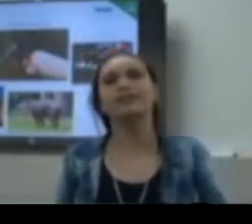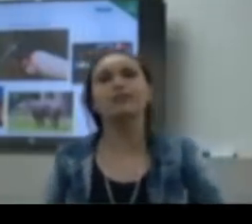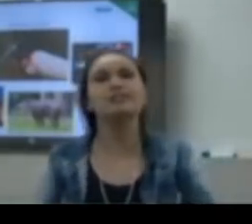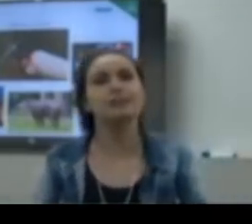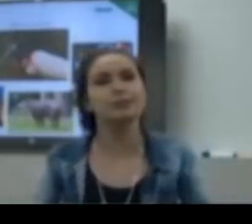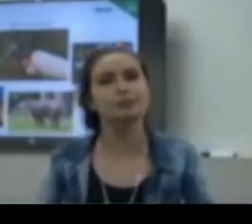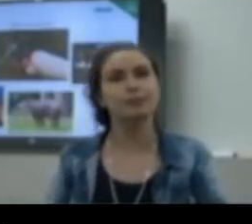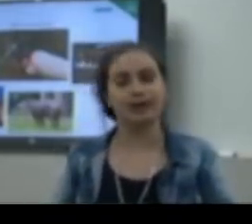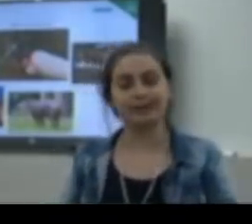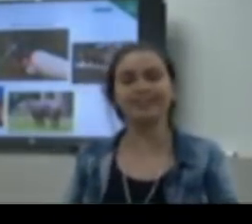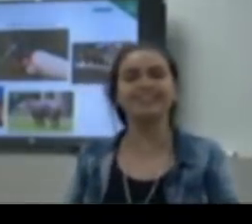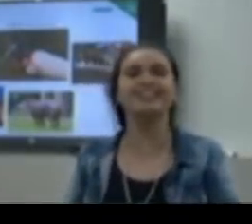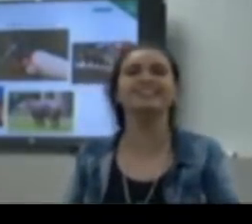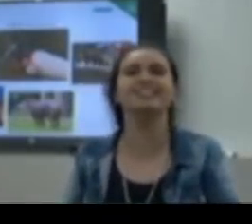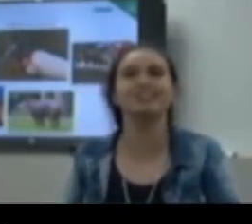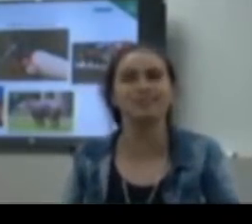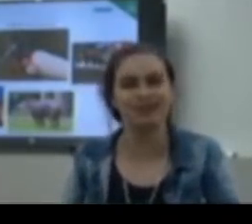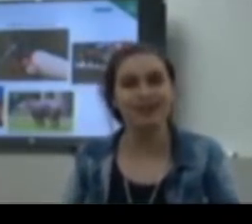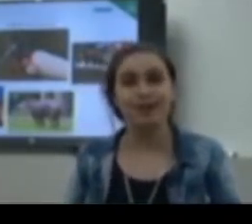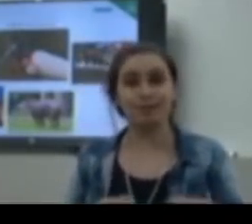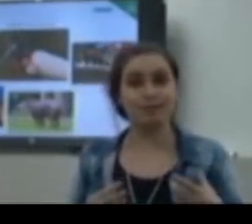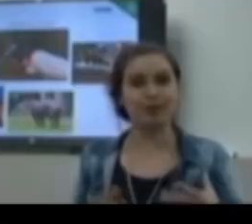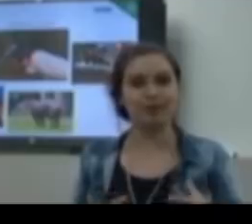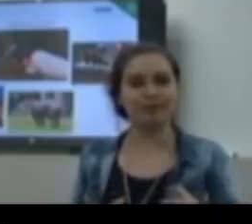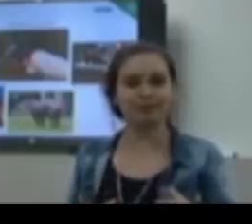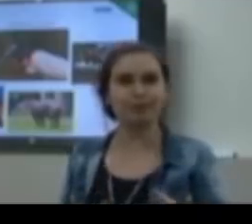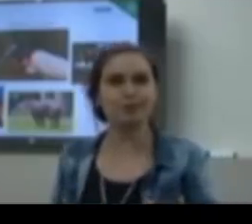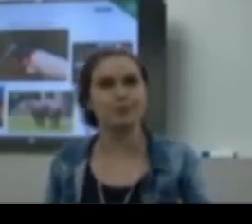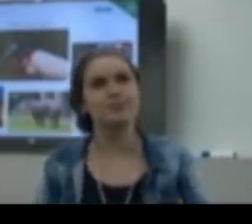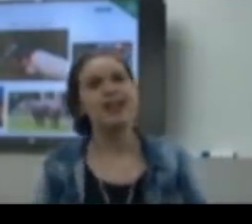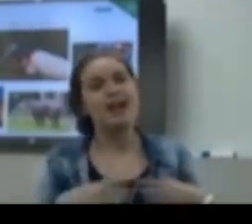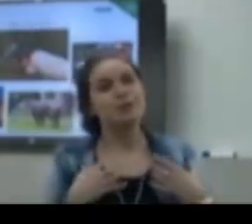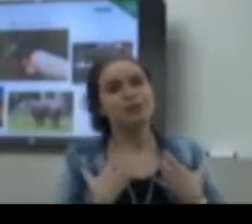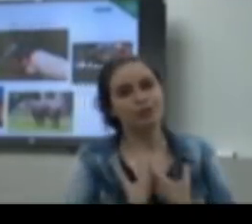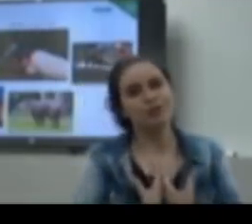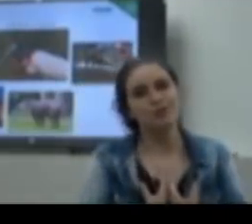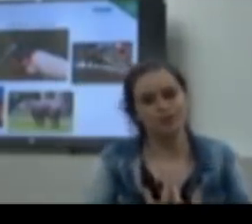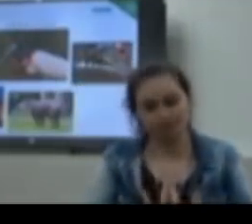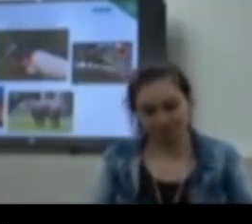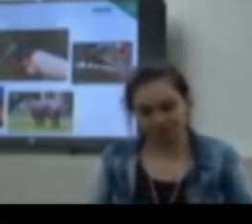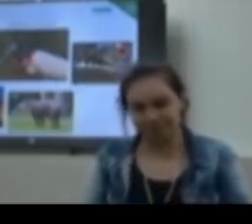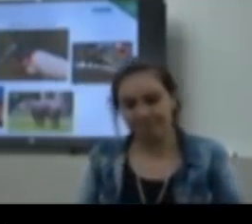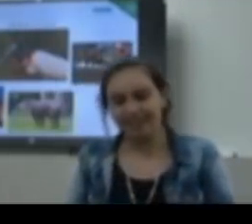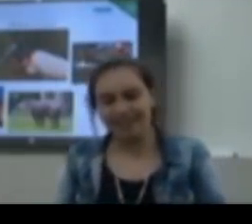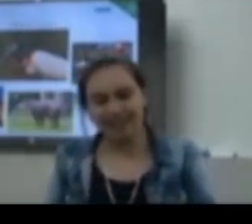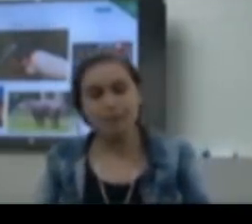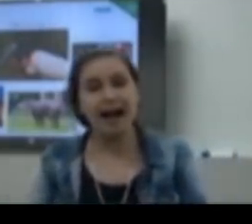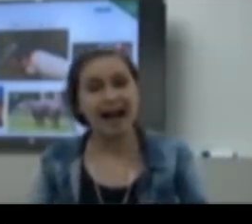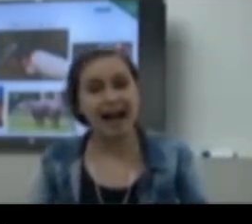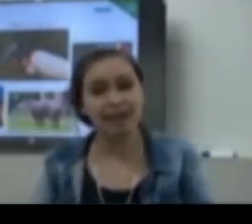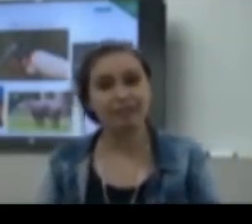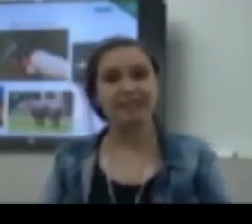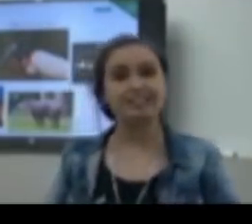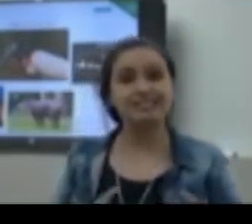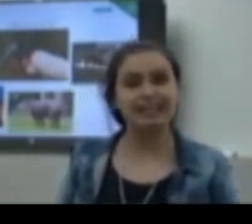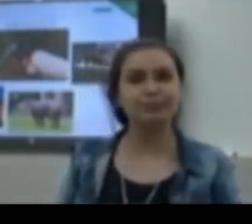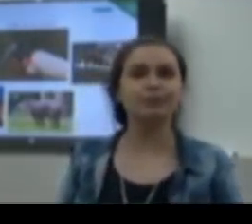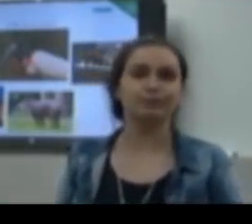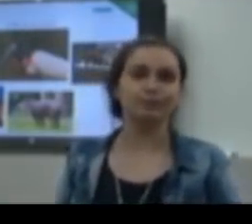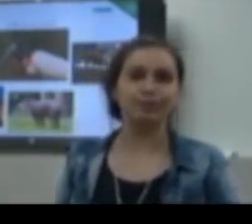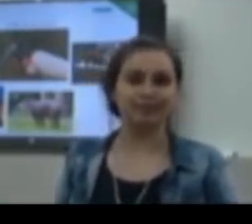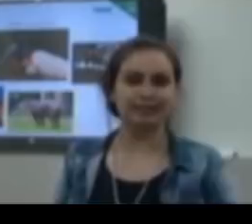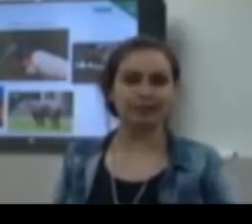é a árvore que é o símbolo do... Ah, desculpa, ó, me empolguei falando do tuiuiu. O tuiuiu, ele é uma ave